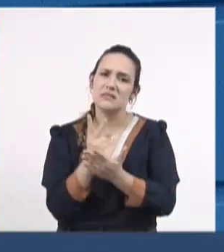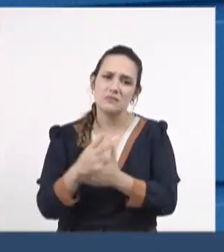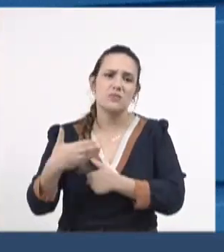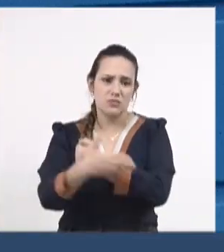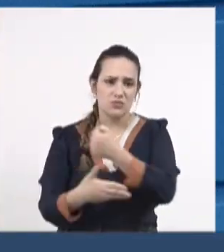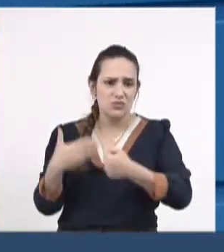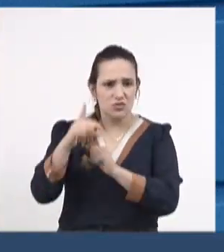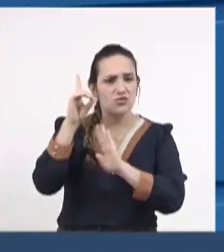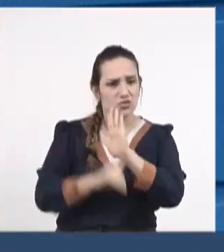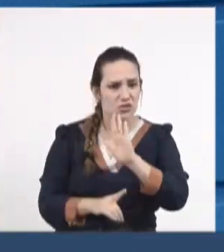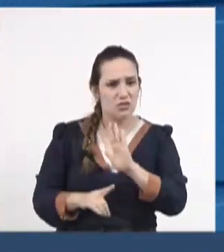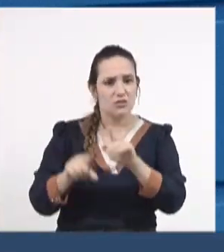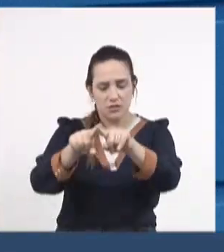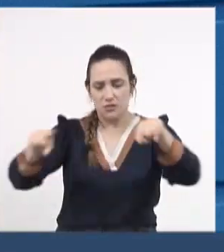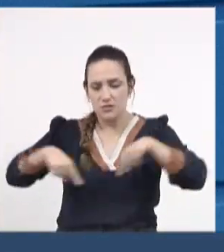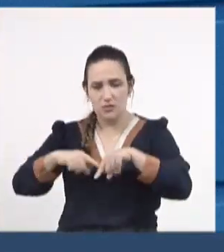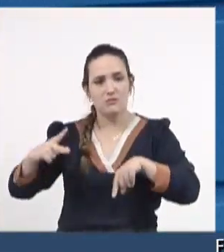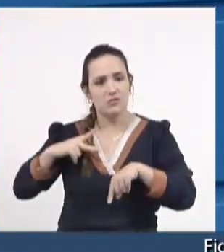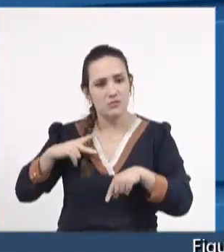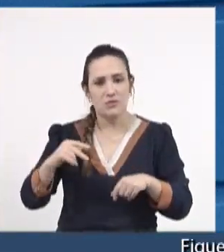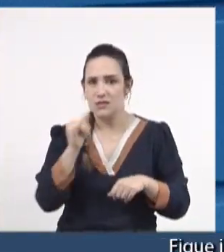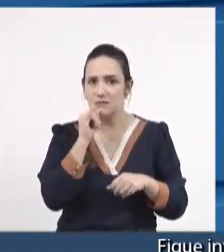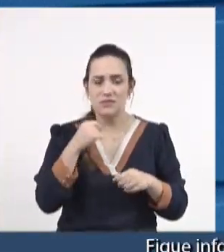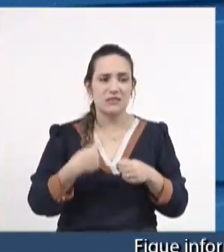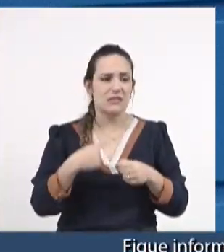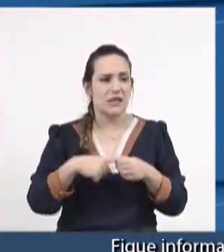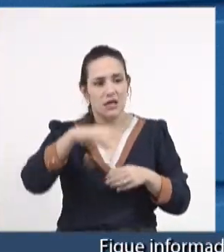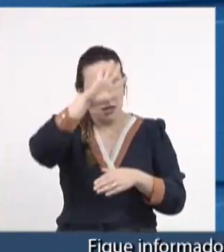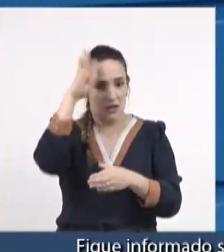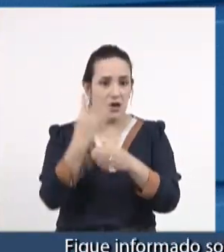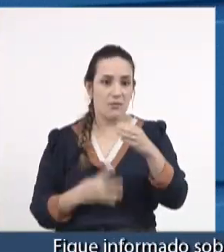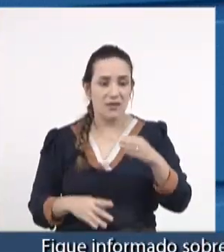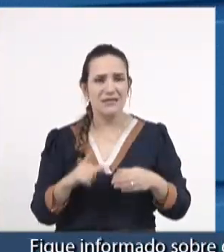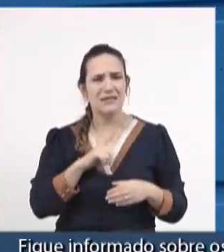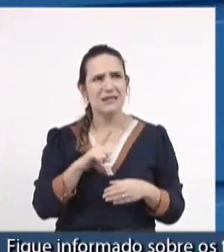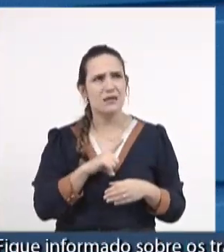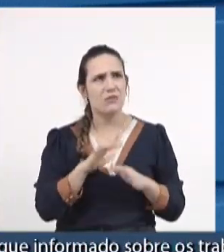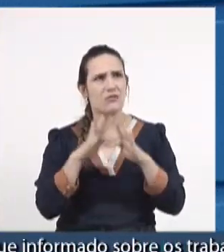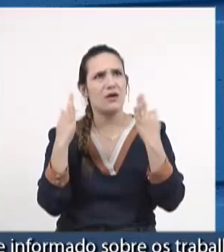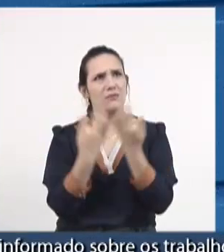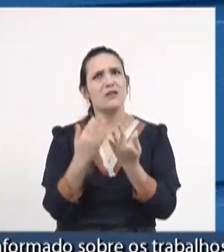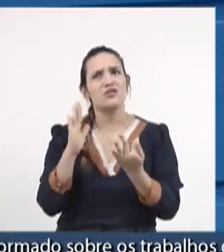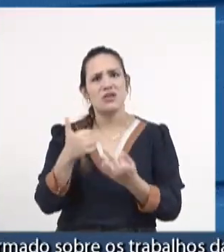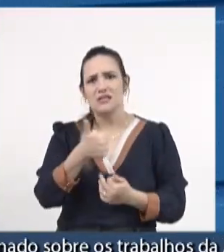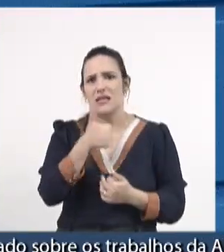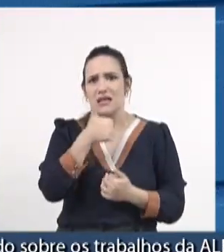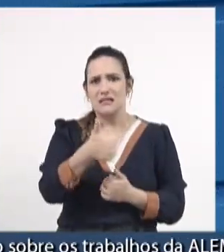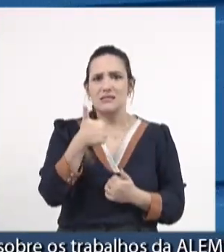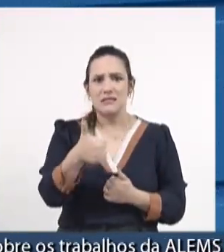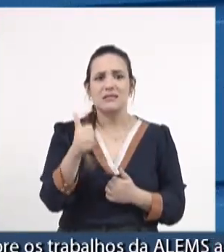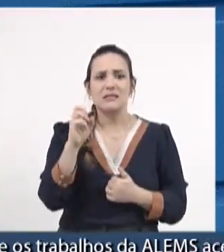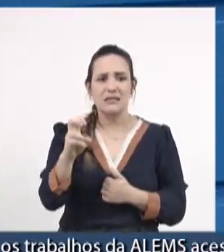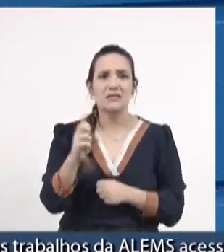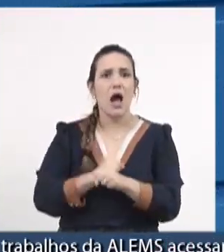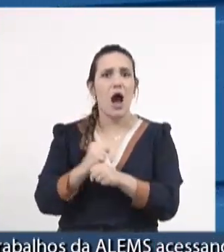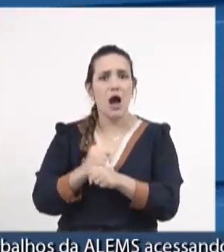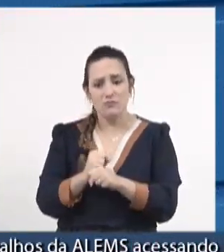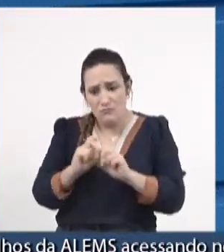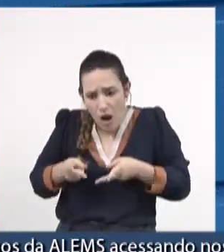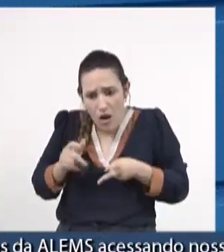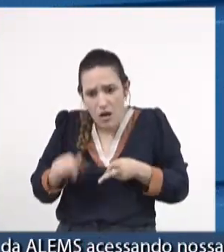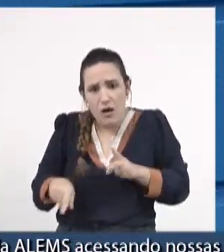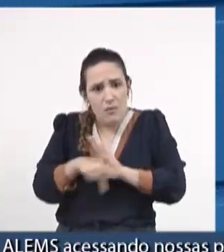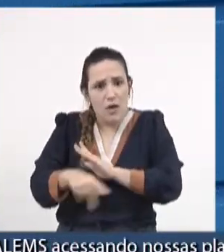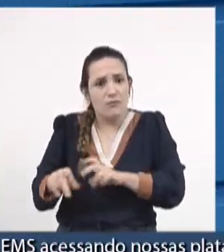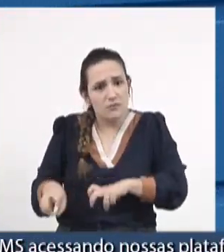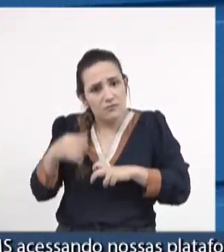fiz a defesa do direito de propriedade. Em Amambai, por exemplo, tem uma família com 115 anos em cima de uma propriedade. E como